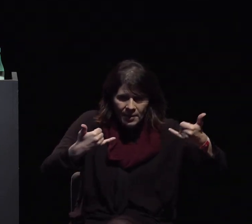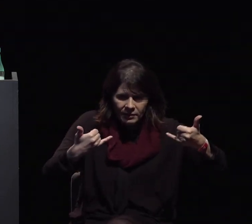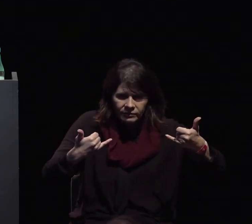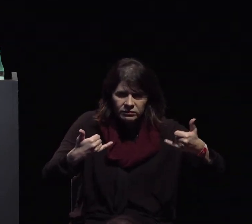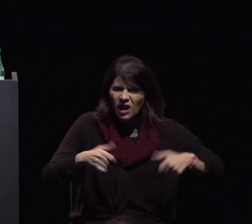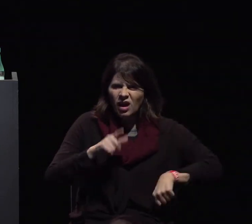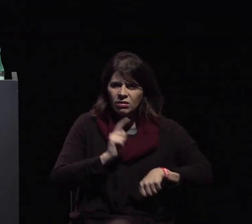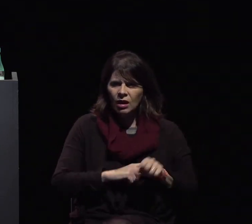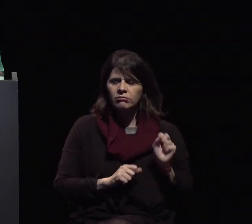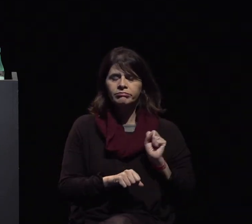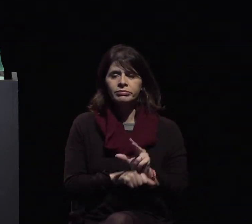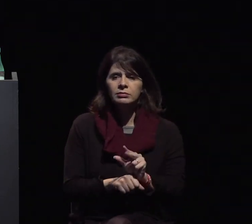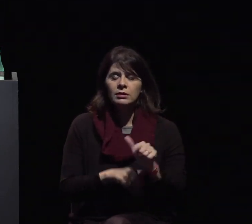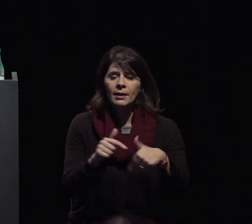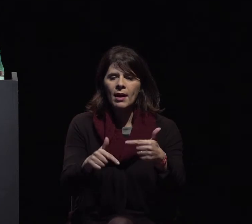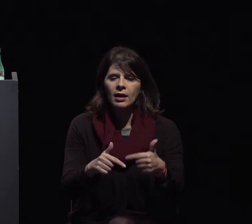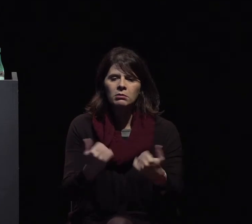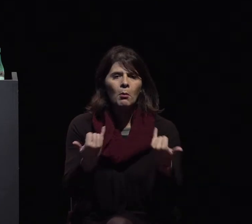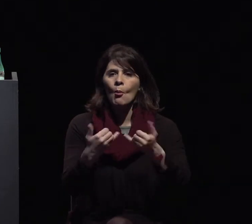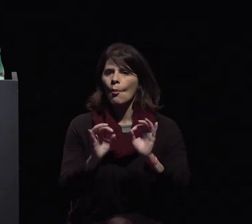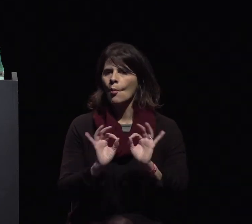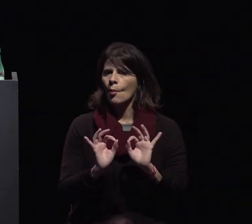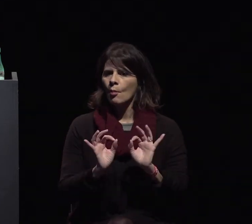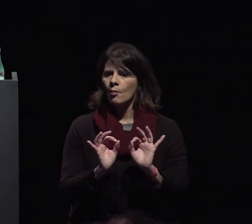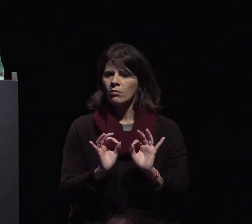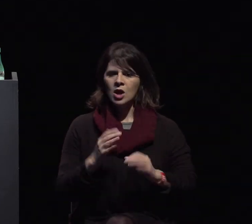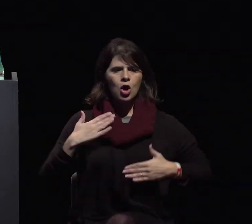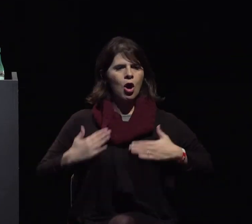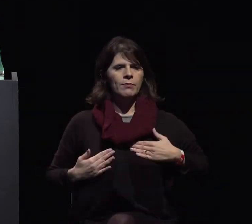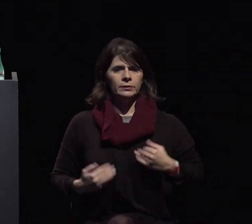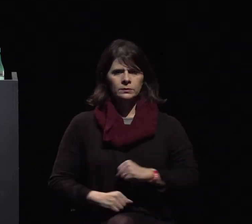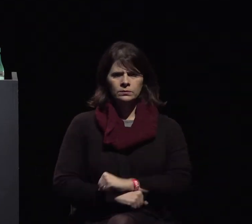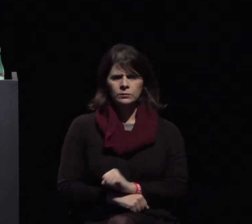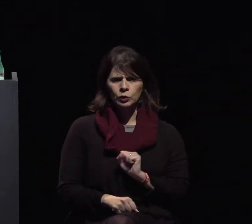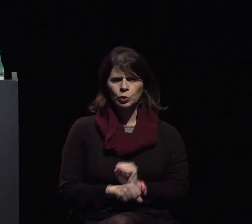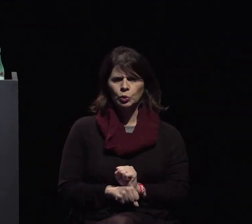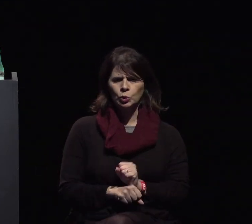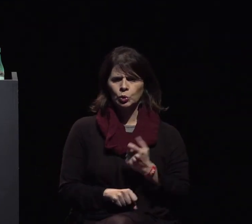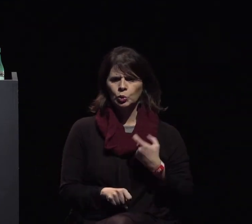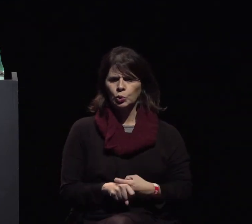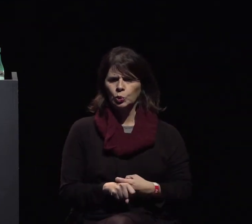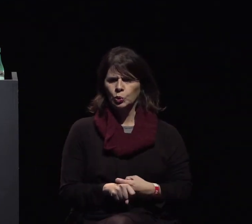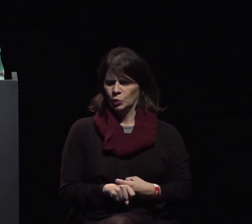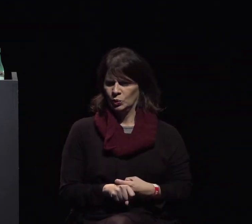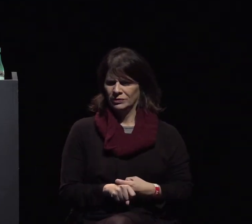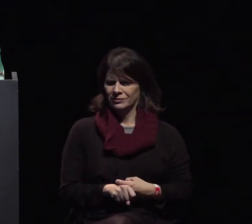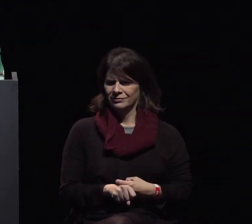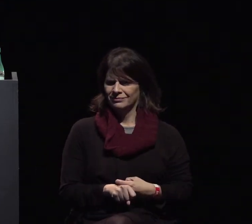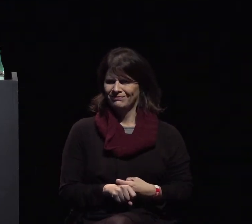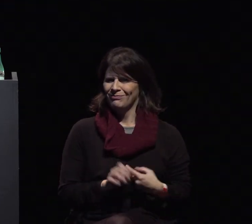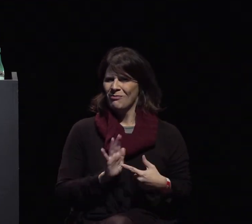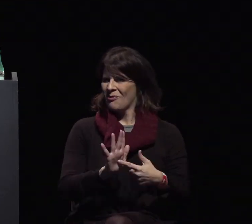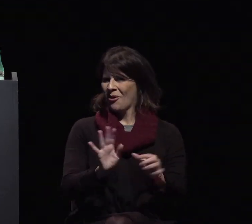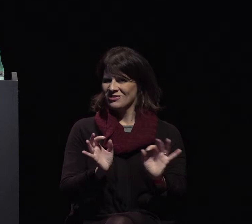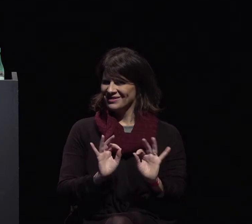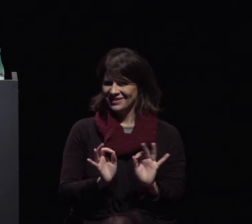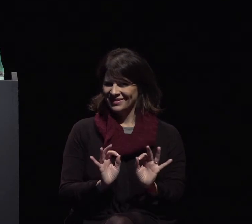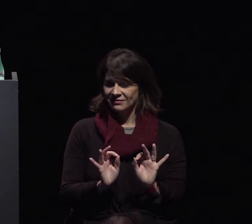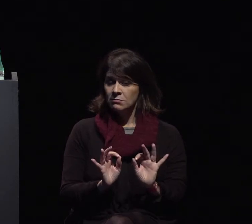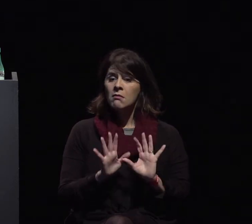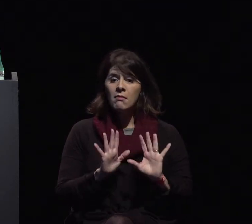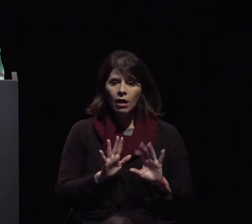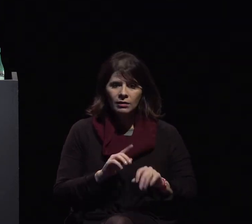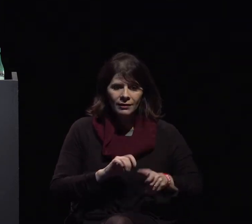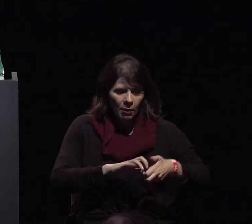entrava lá para trabalhar. Ou que no corpo rígido não estava inscrito essas histórias. E